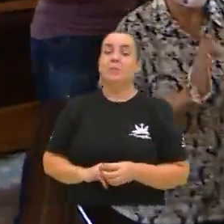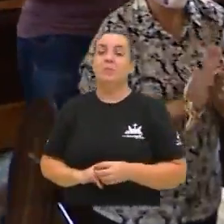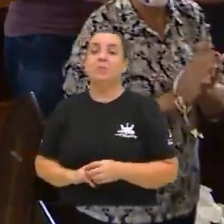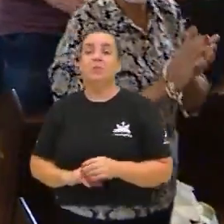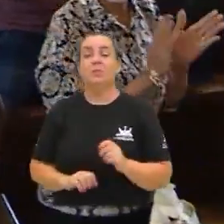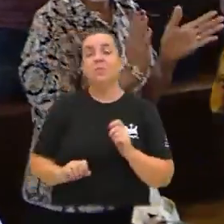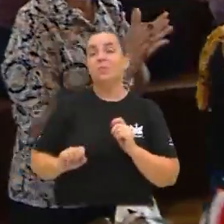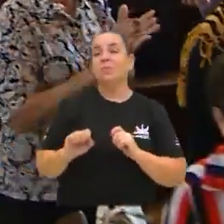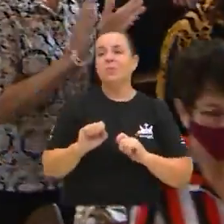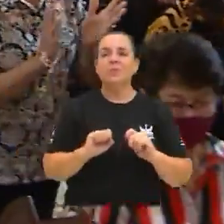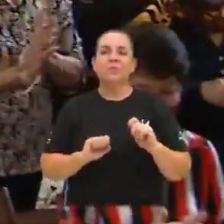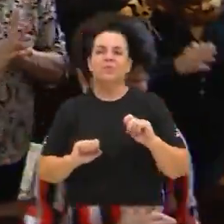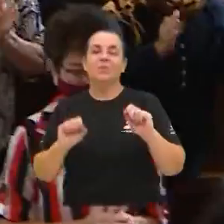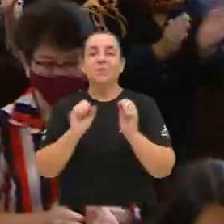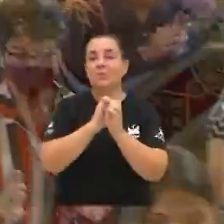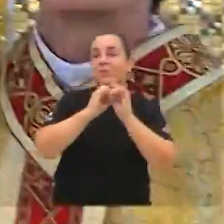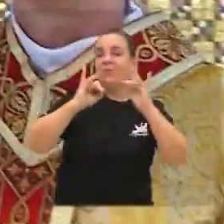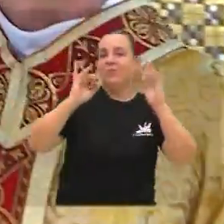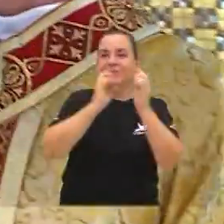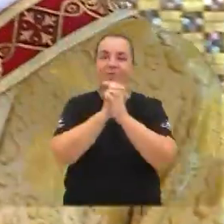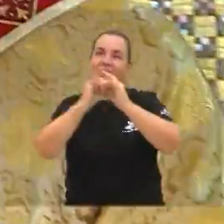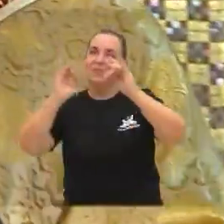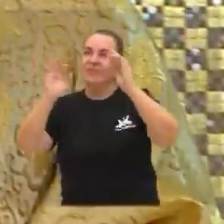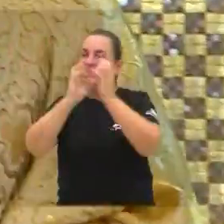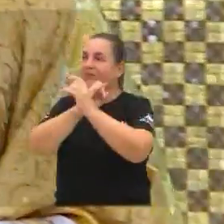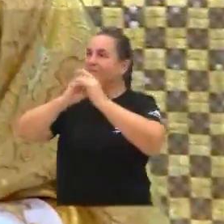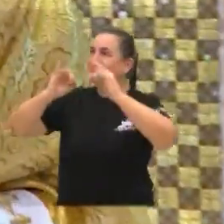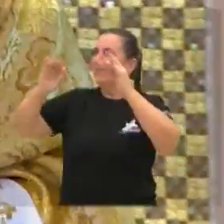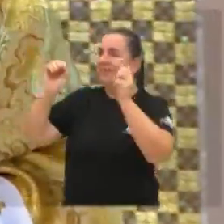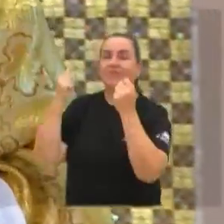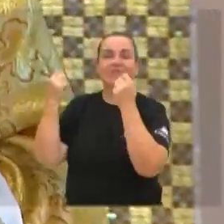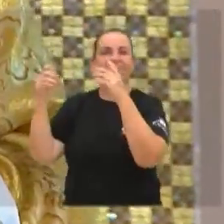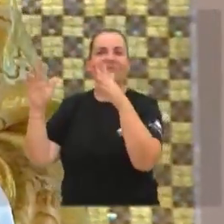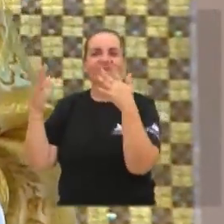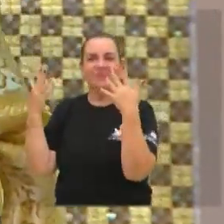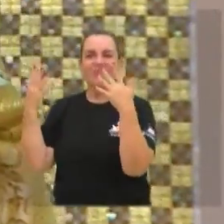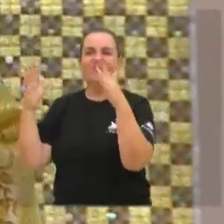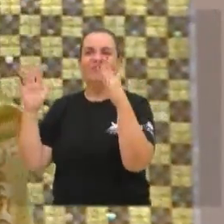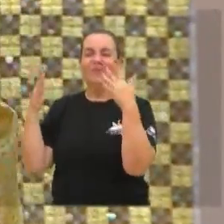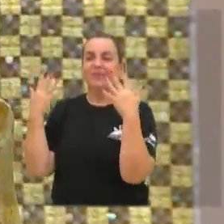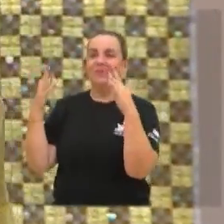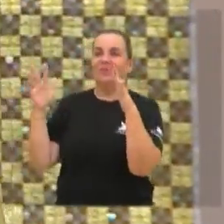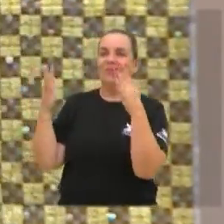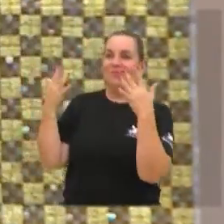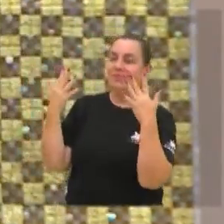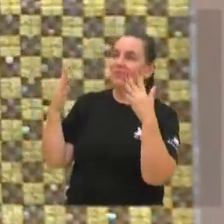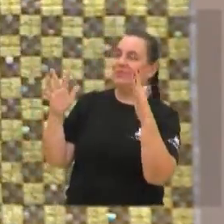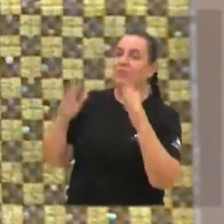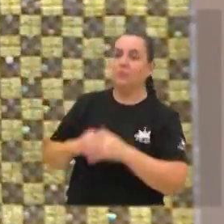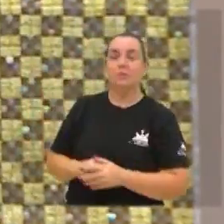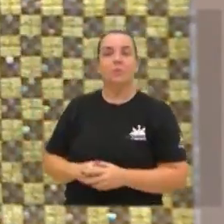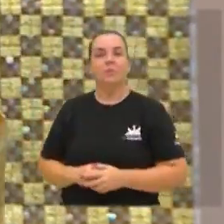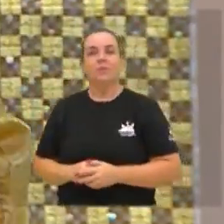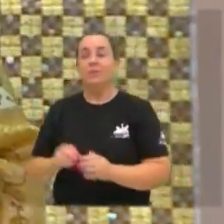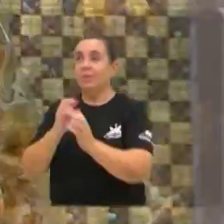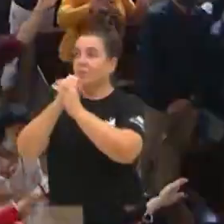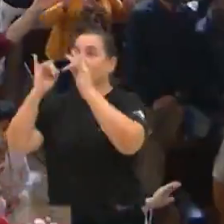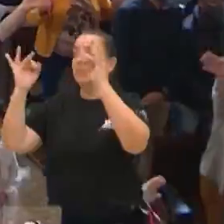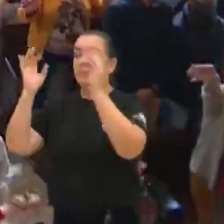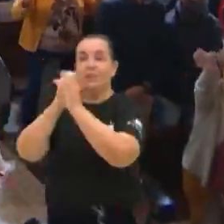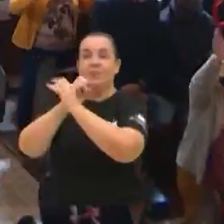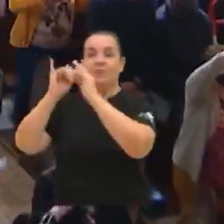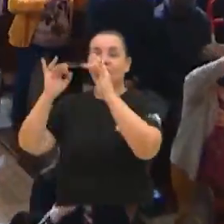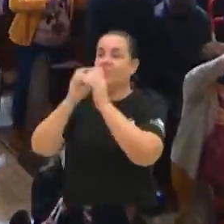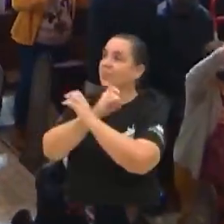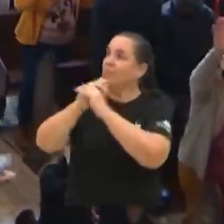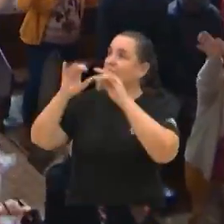esplendor. Bem bonito, cante. Glória, glória, glória, aleluia, aleluia.